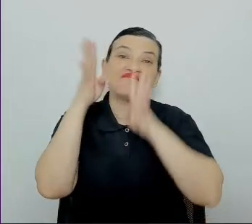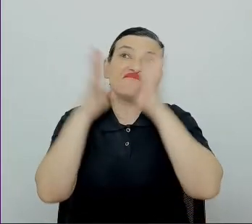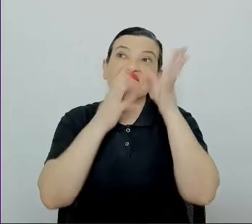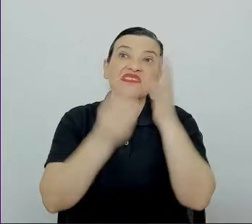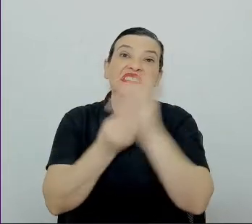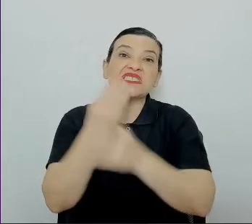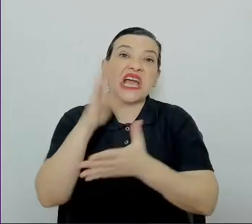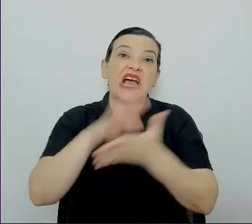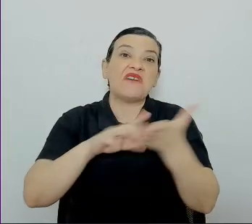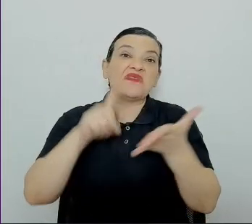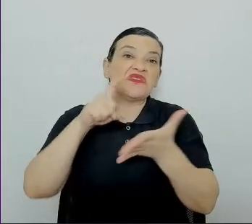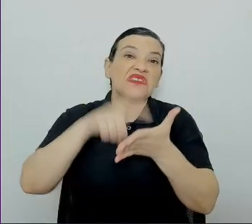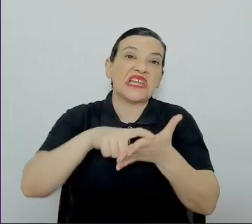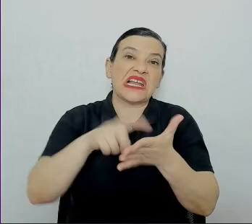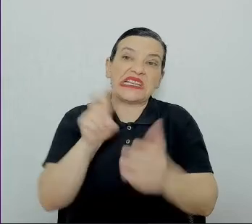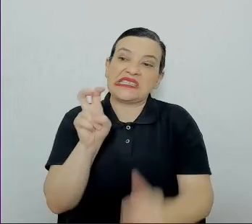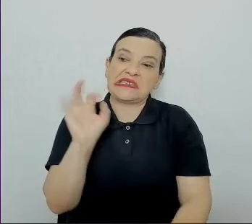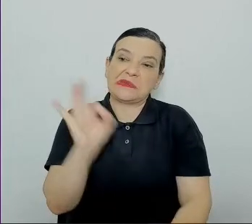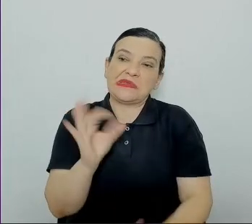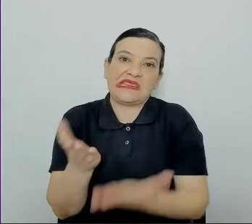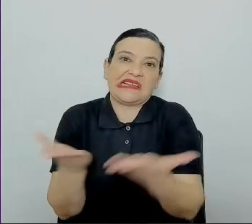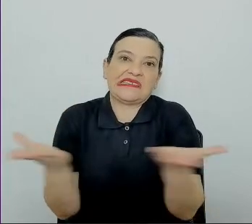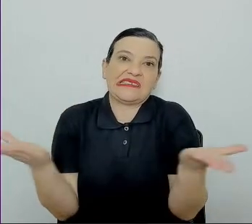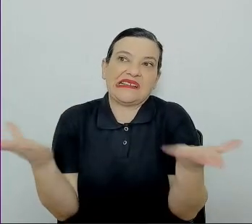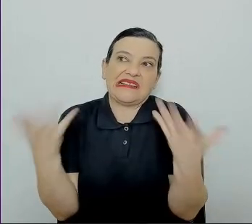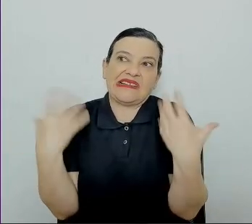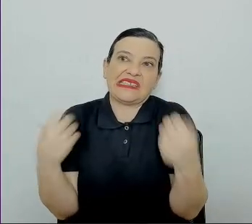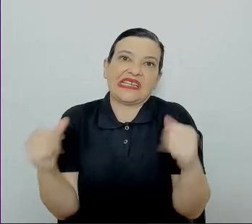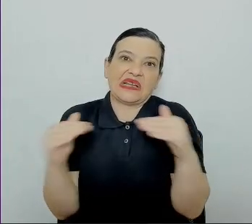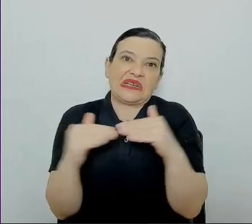adoção de 5%, significa que tem algo errado ali.